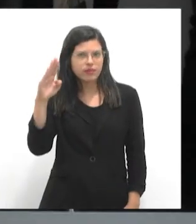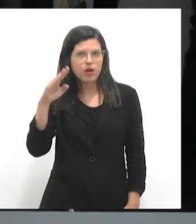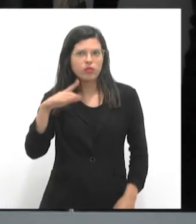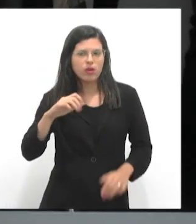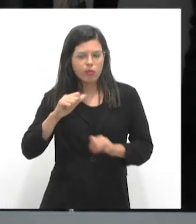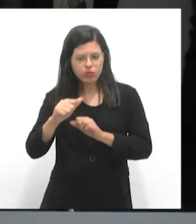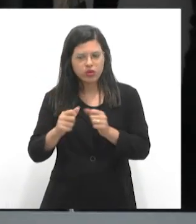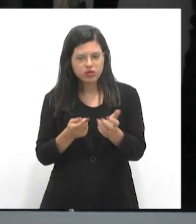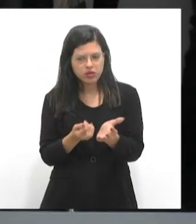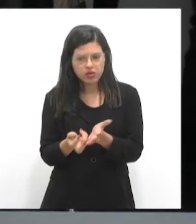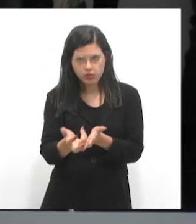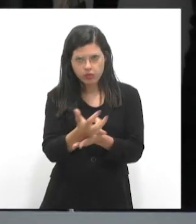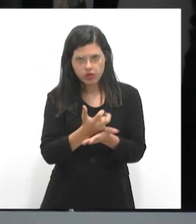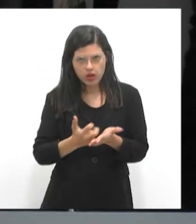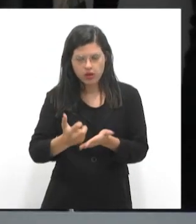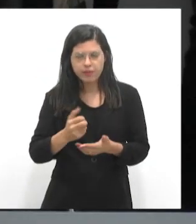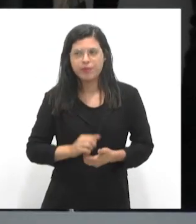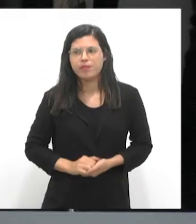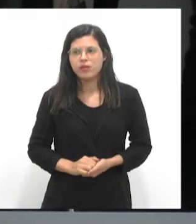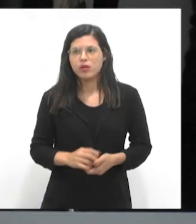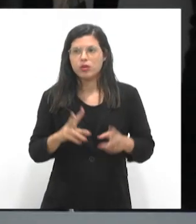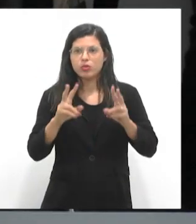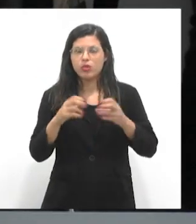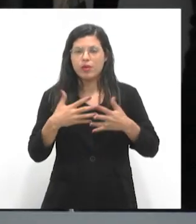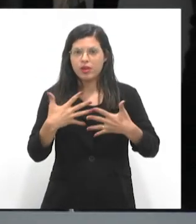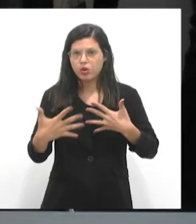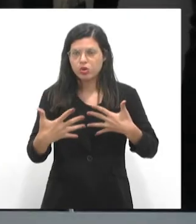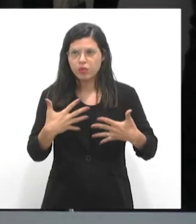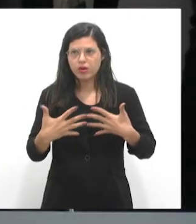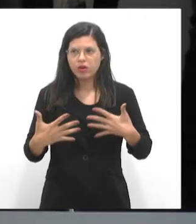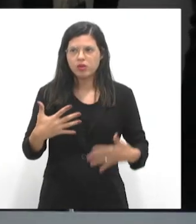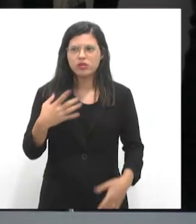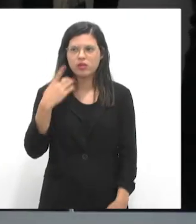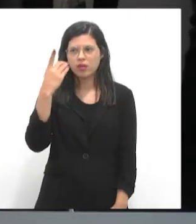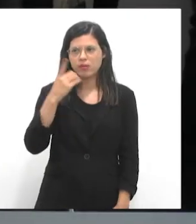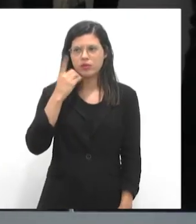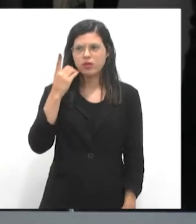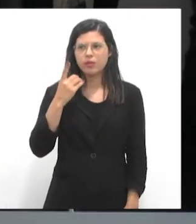Quanto à transparência, deputado Rodrigo Amorim,